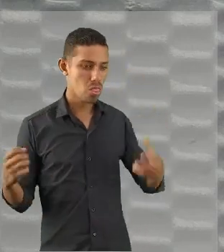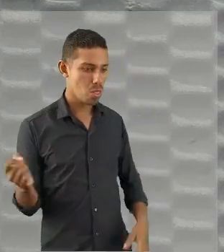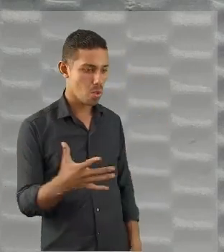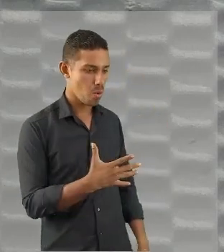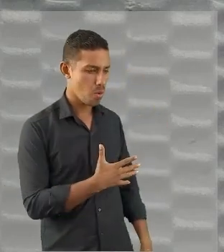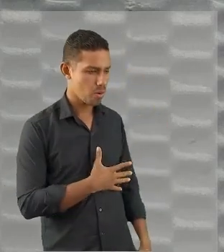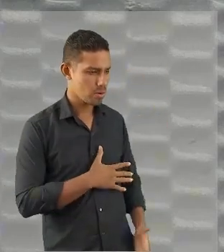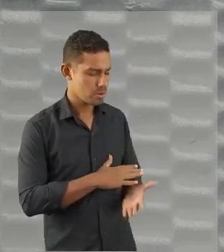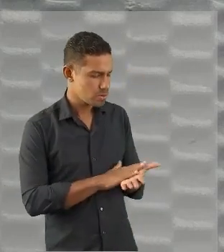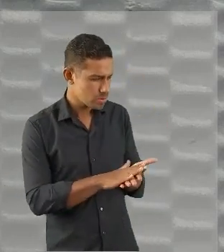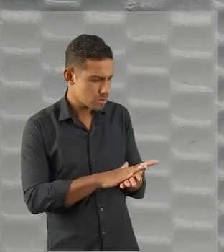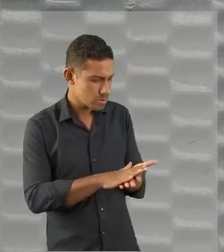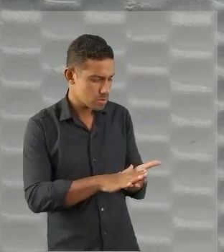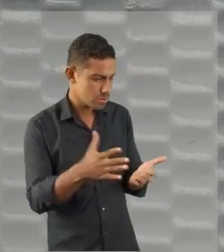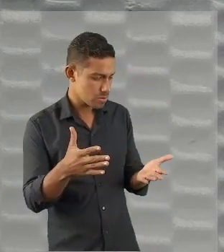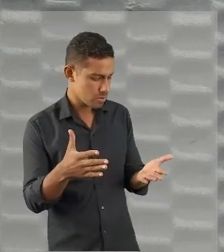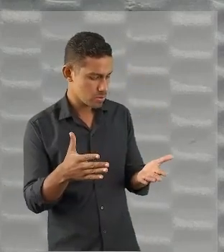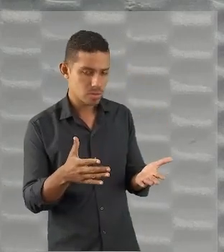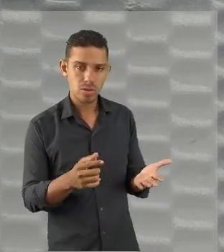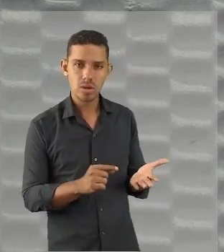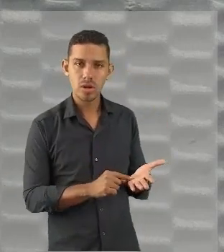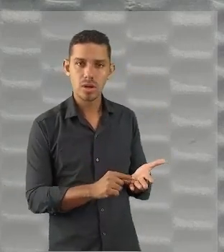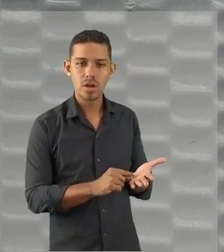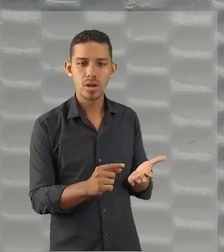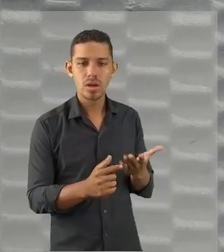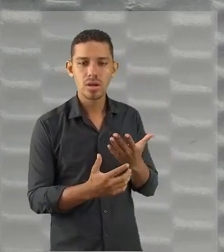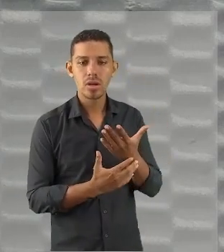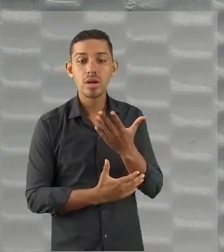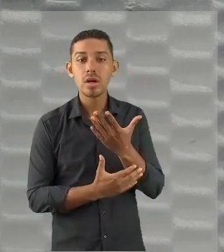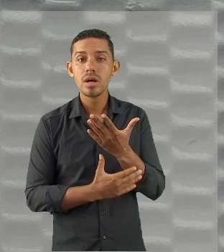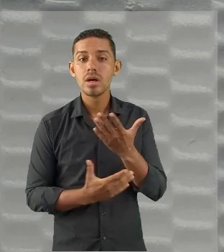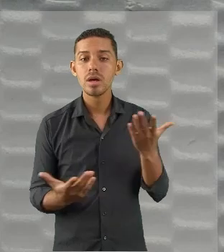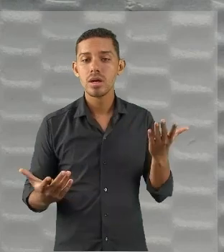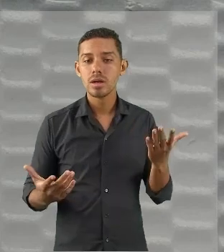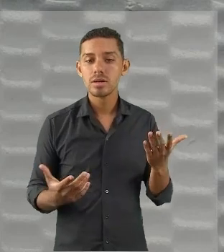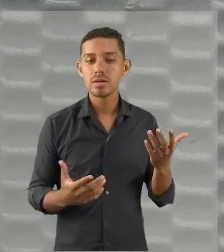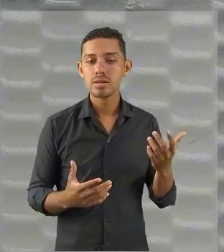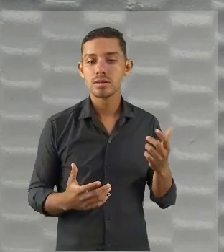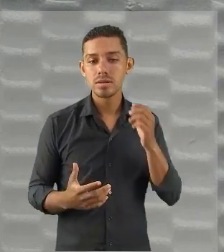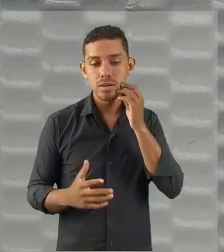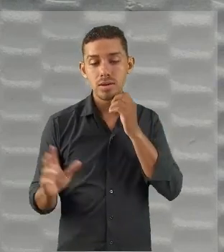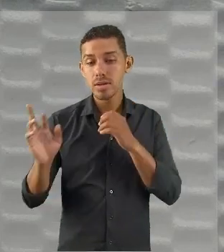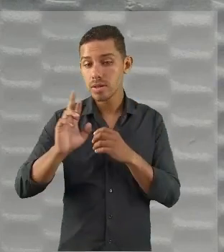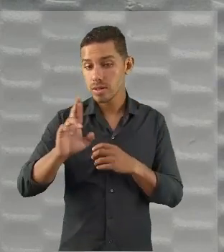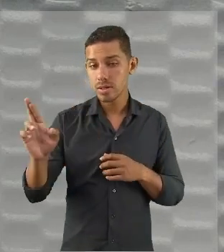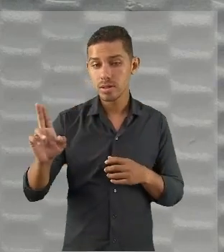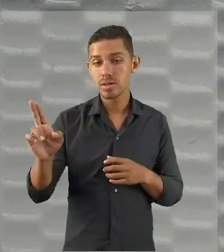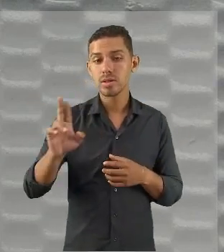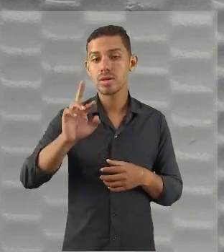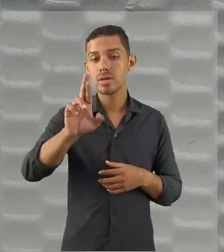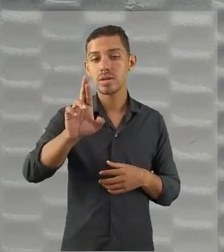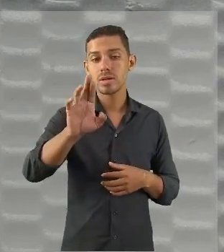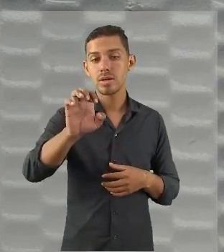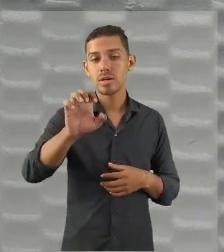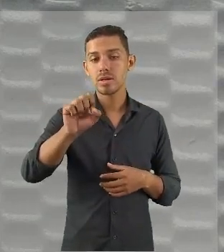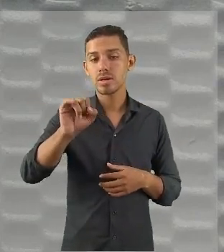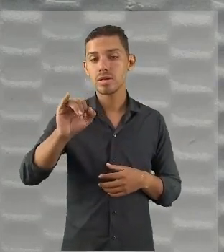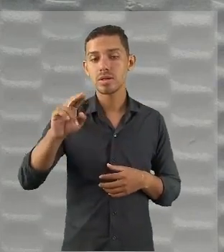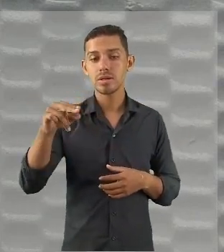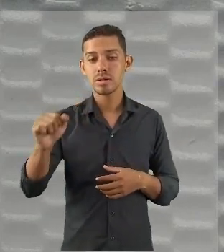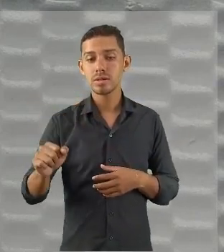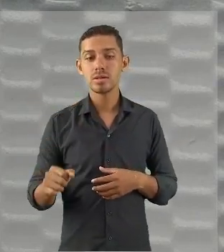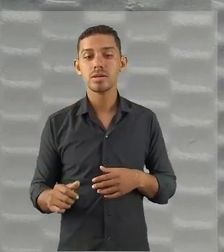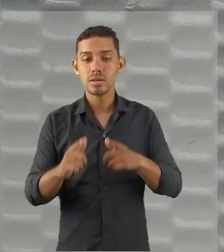se esfregar essa resina vegetal com pele de gato. E como era o nome dessa resina vegetal? Era,